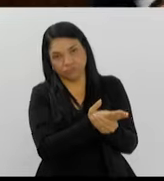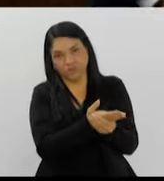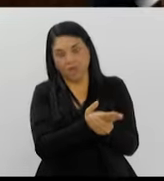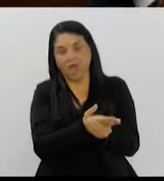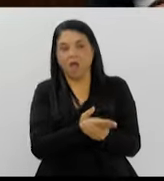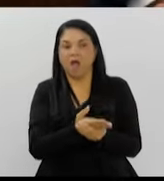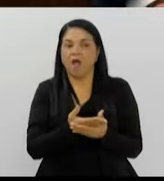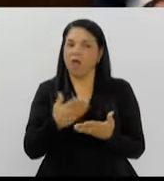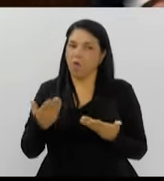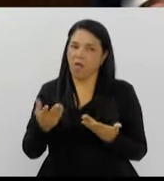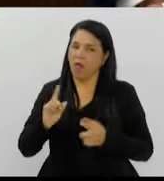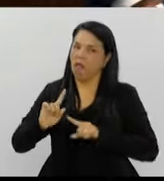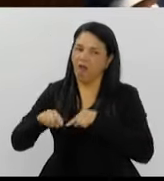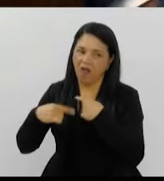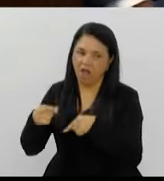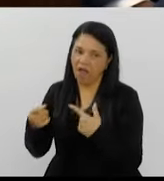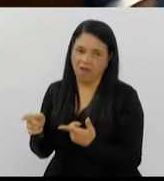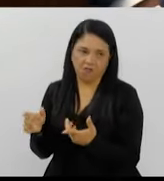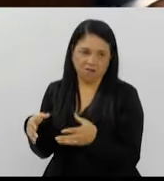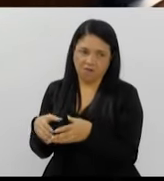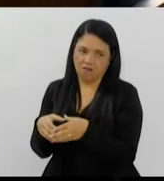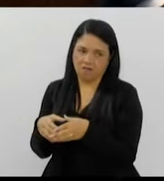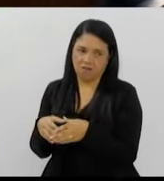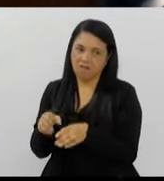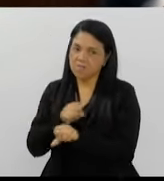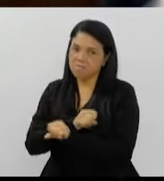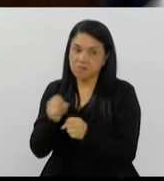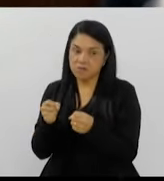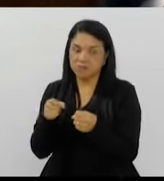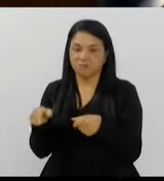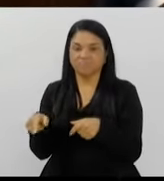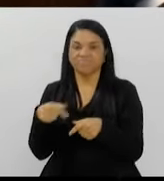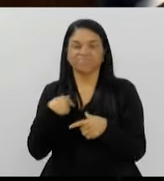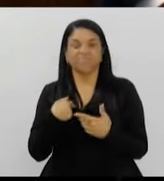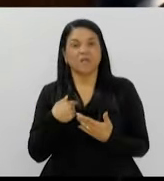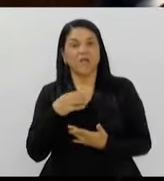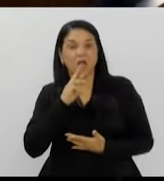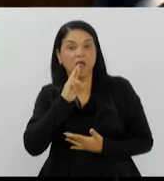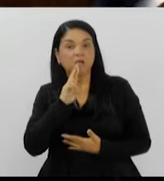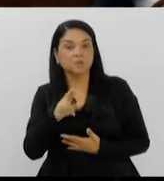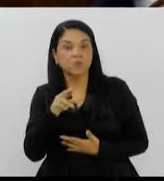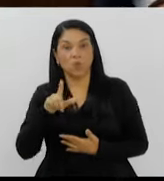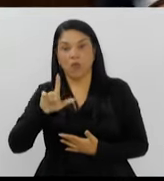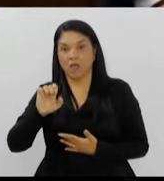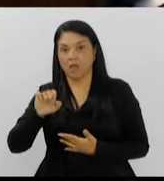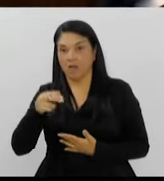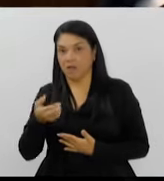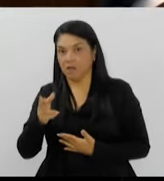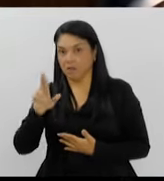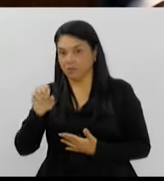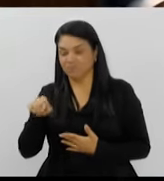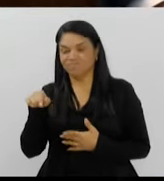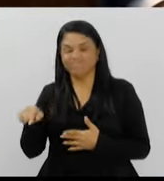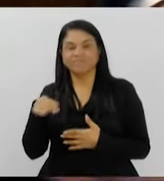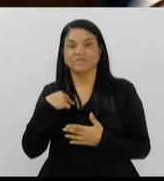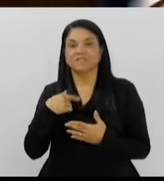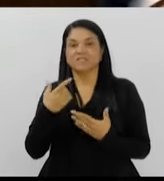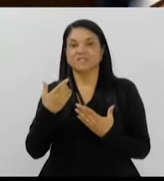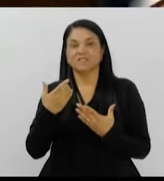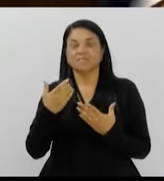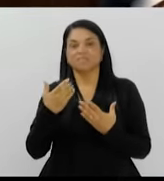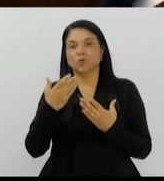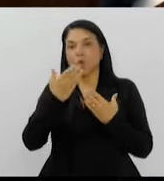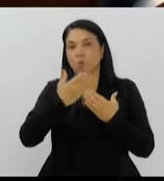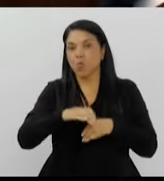olha infelizmente esse edital não previa cadastro de reserva assim assim assim